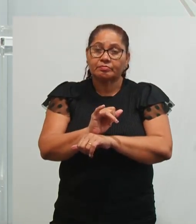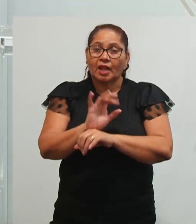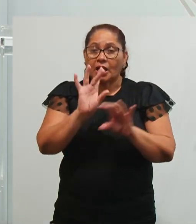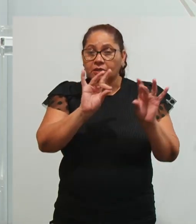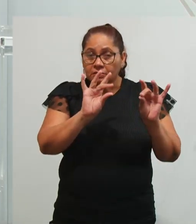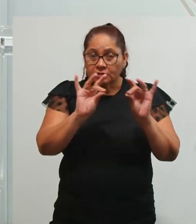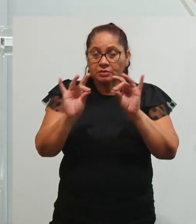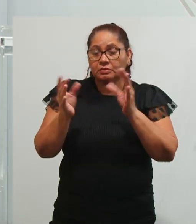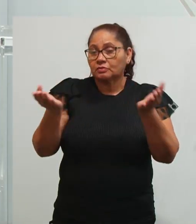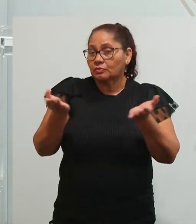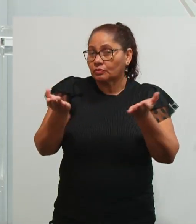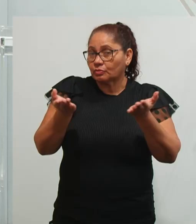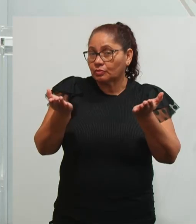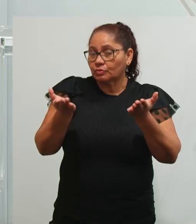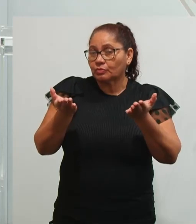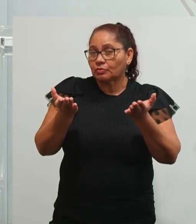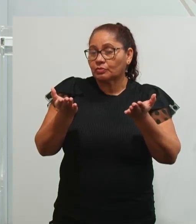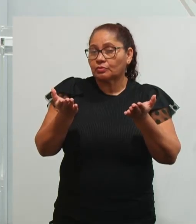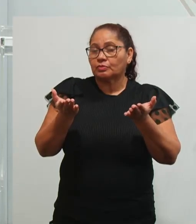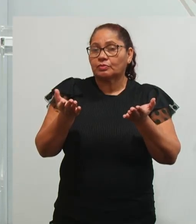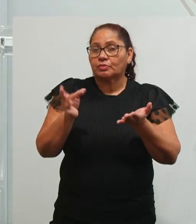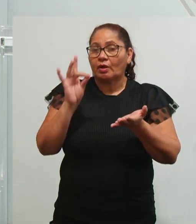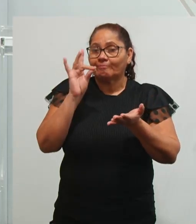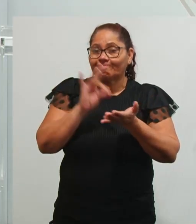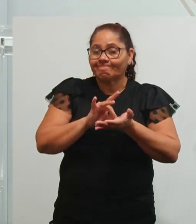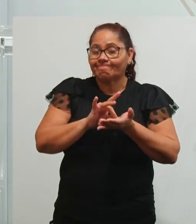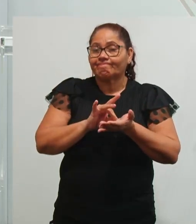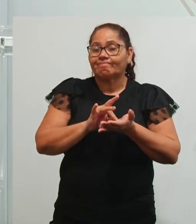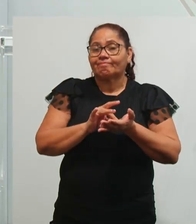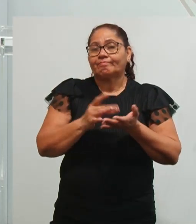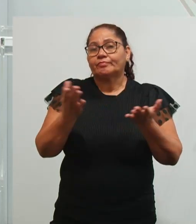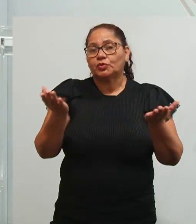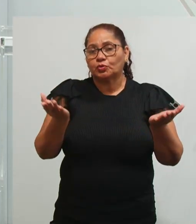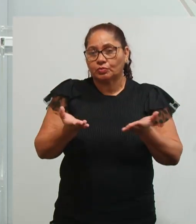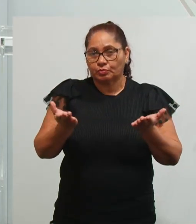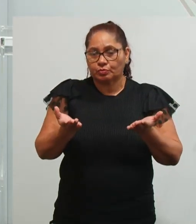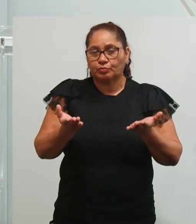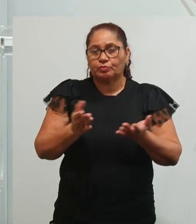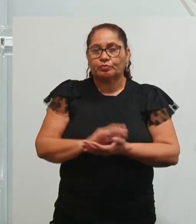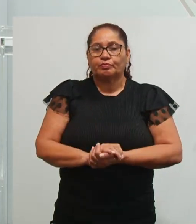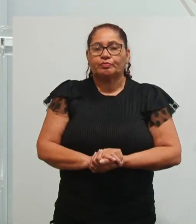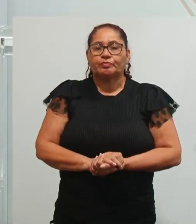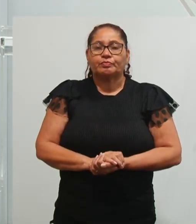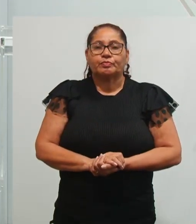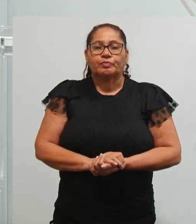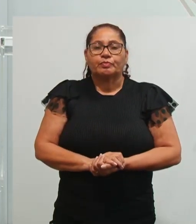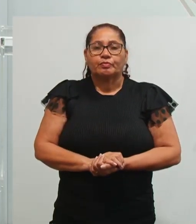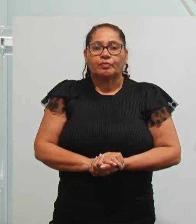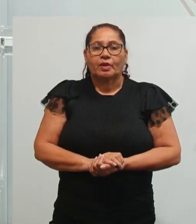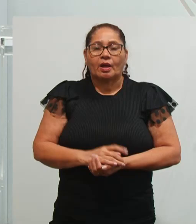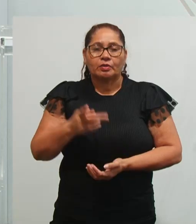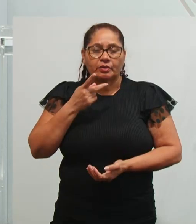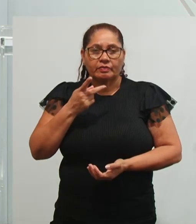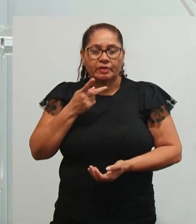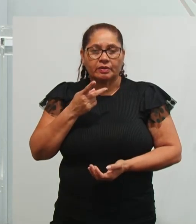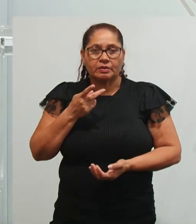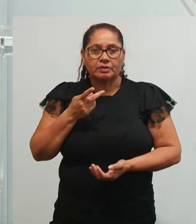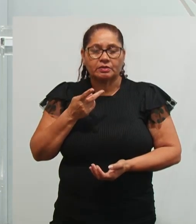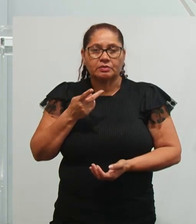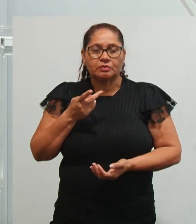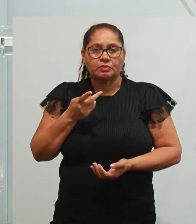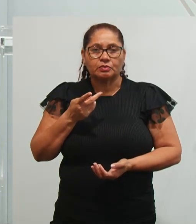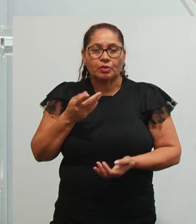naquele momento real, naquele instante. E aí, momento real, não estou falando exatamente